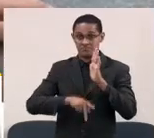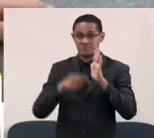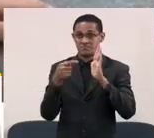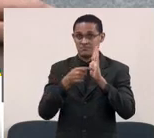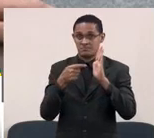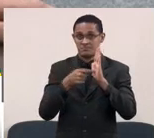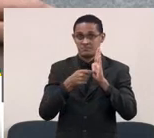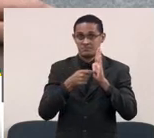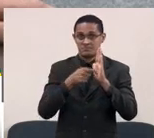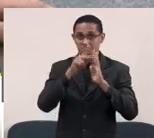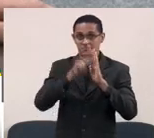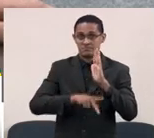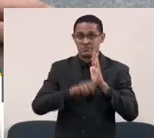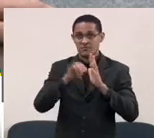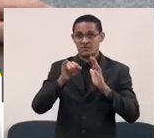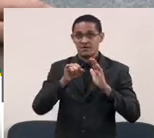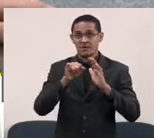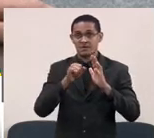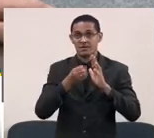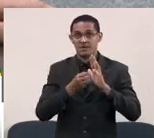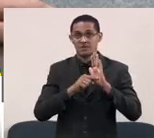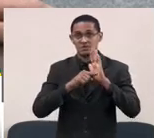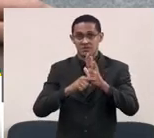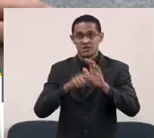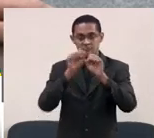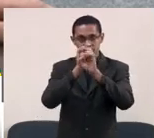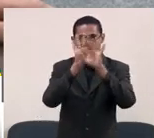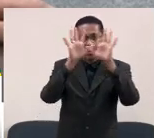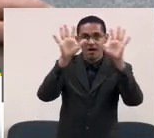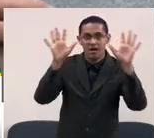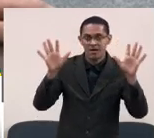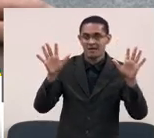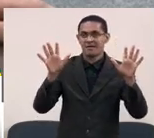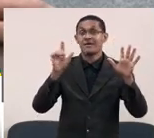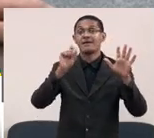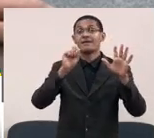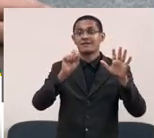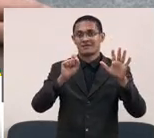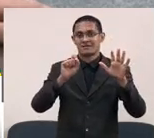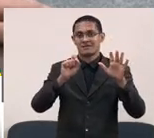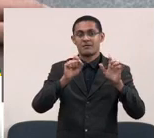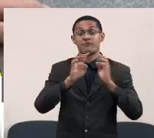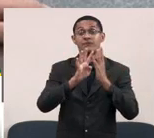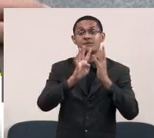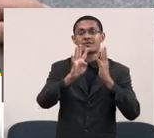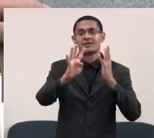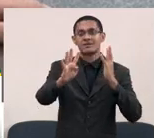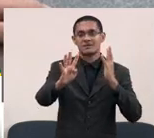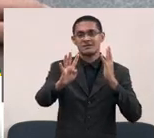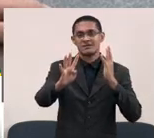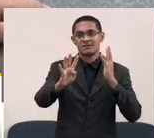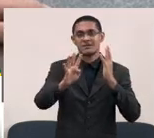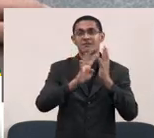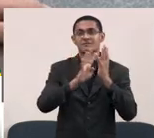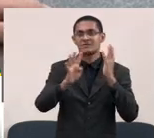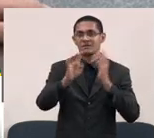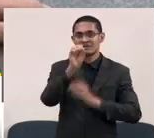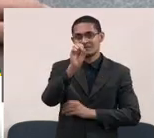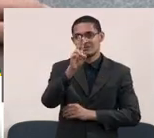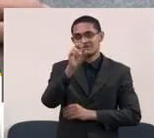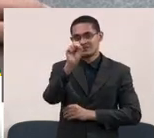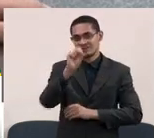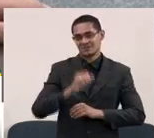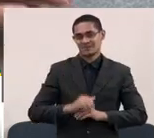passa a dar transparência, deputado Jaci, das filas de espera no sistema único,